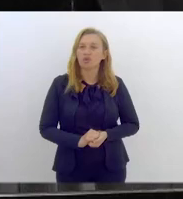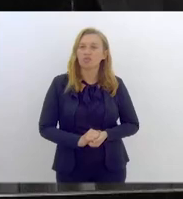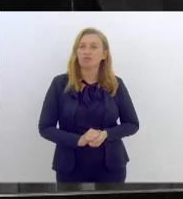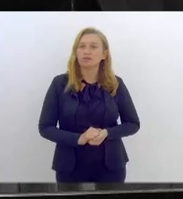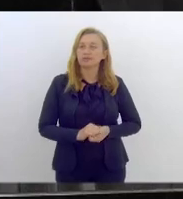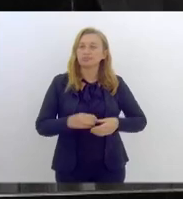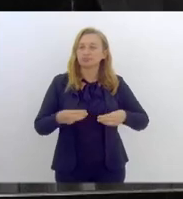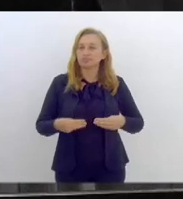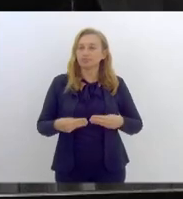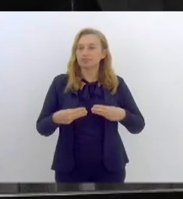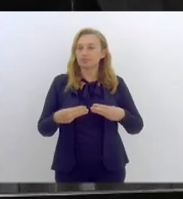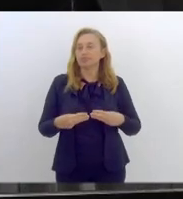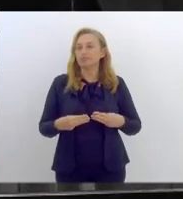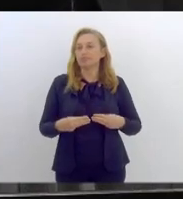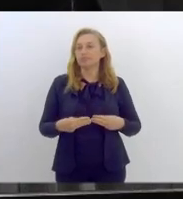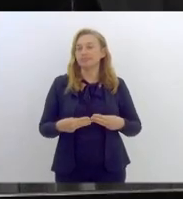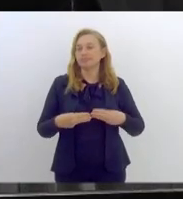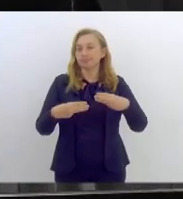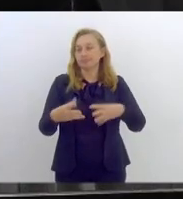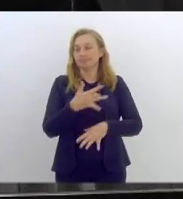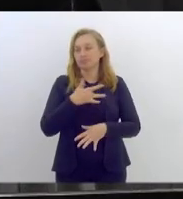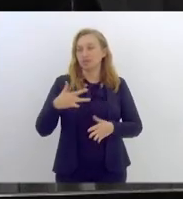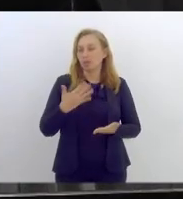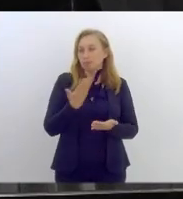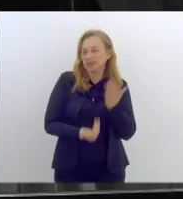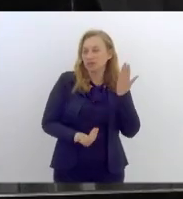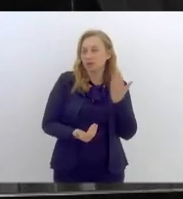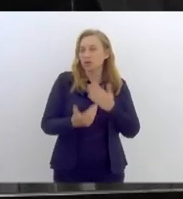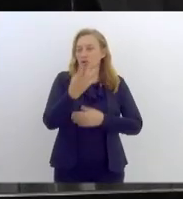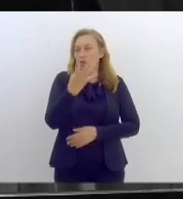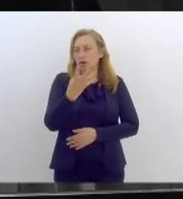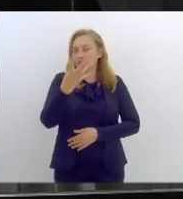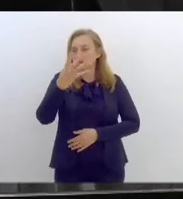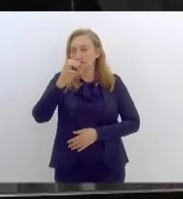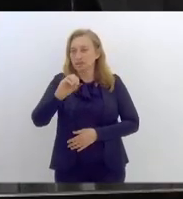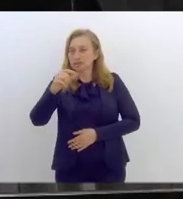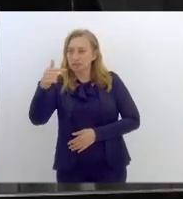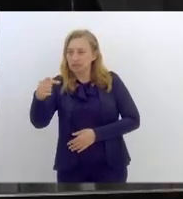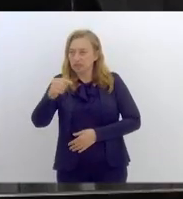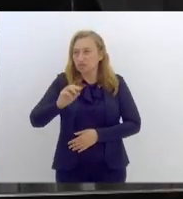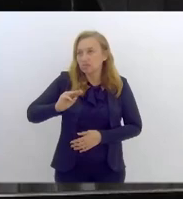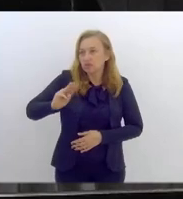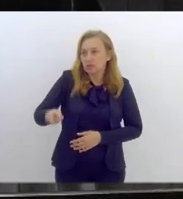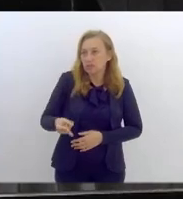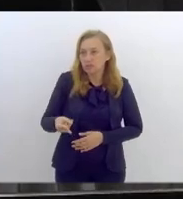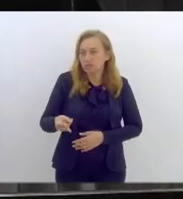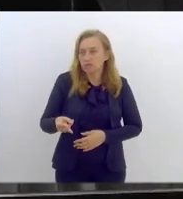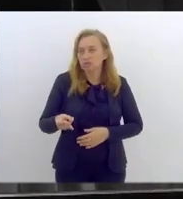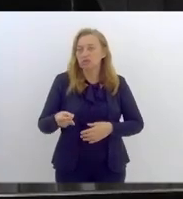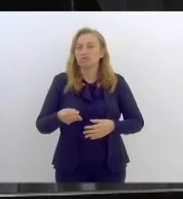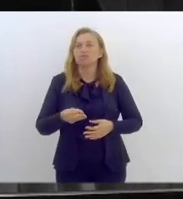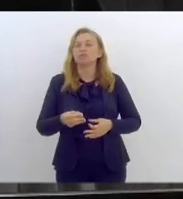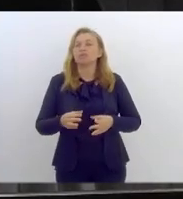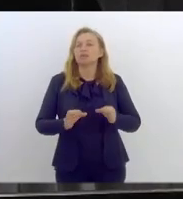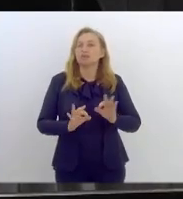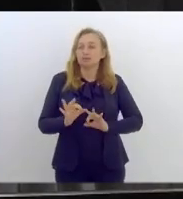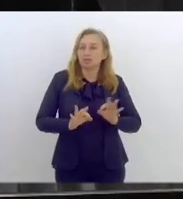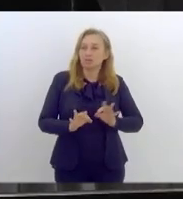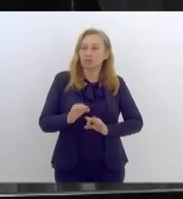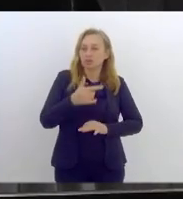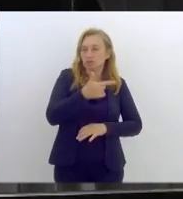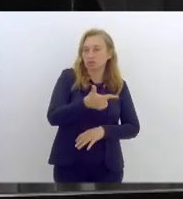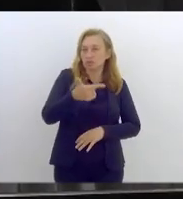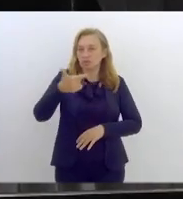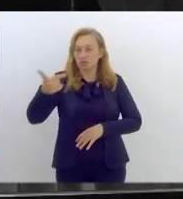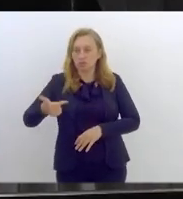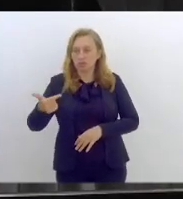407 milhões quando comparados os orçamentos propostos para 2022 esse ano e um ano que